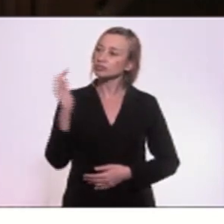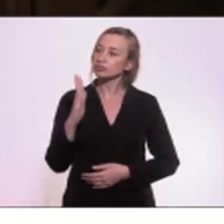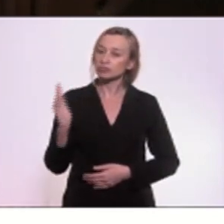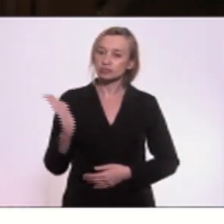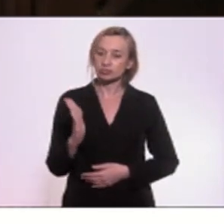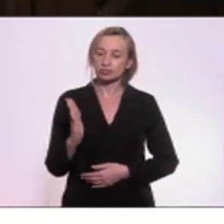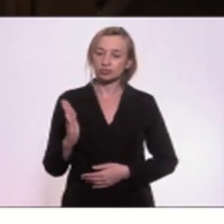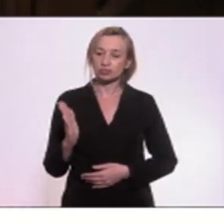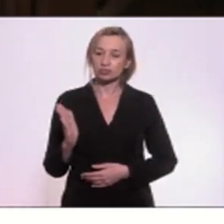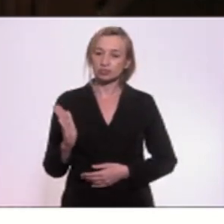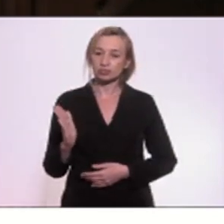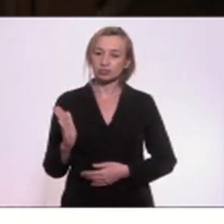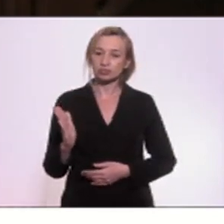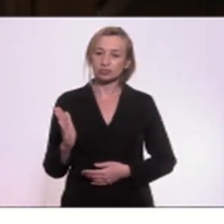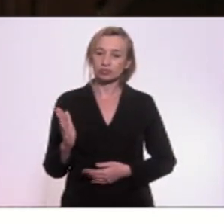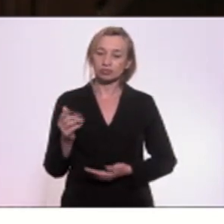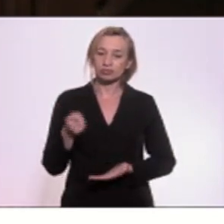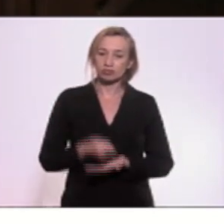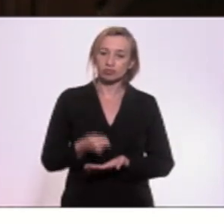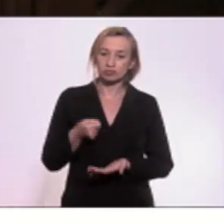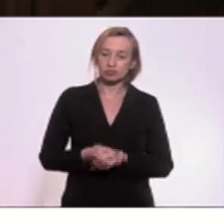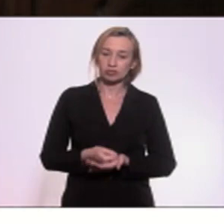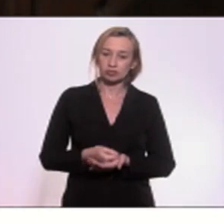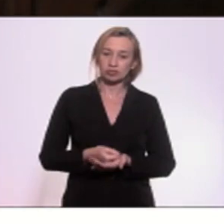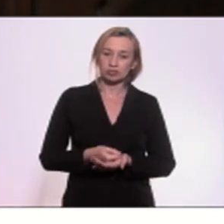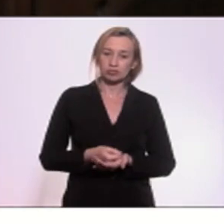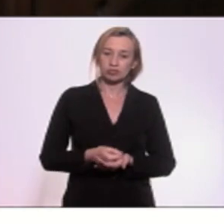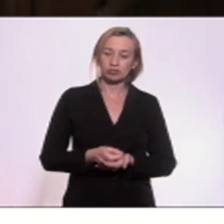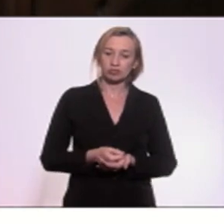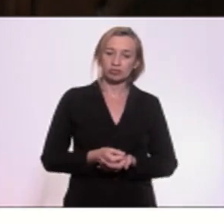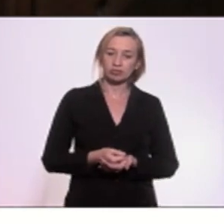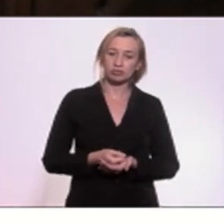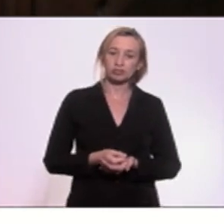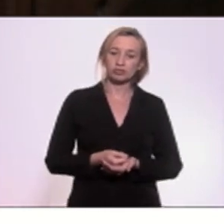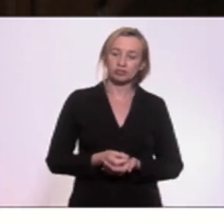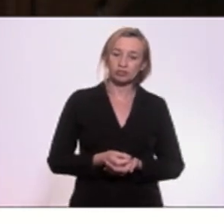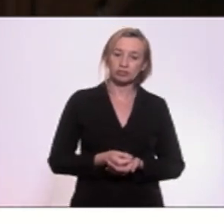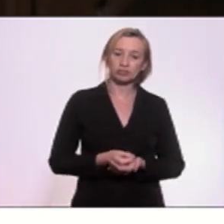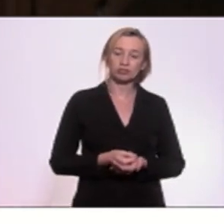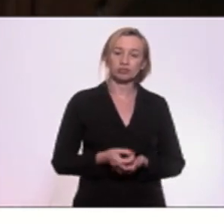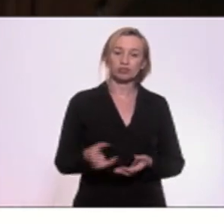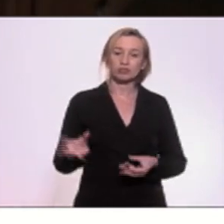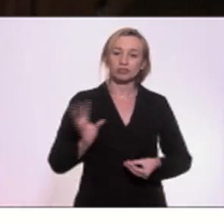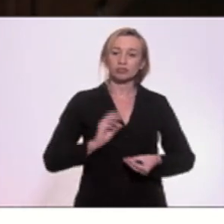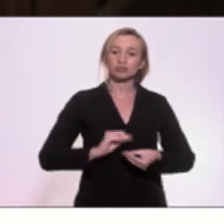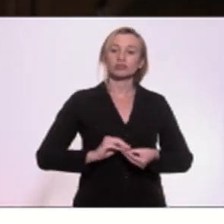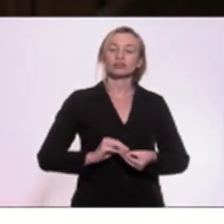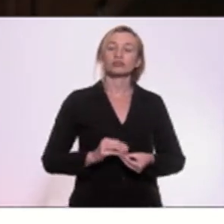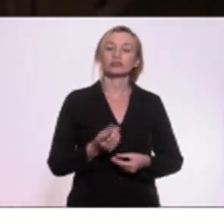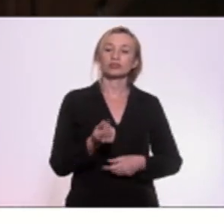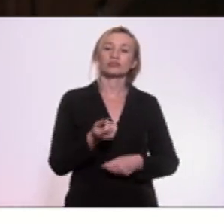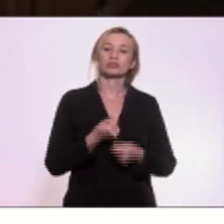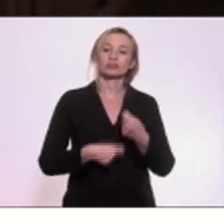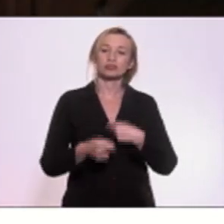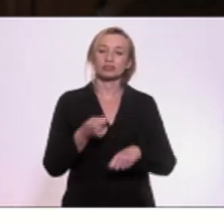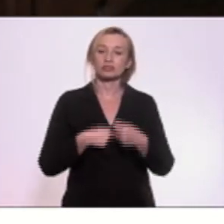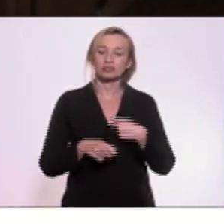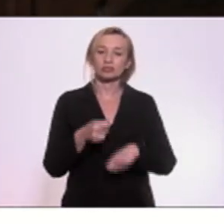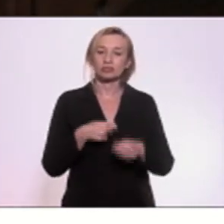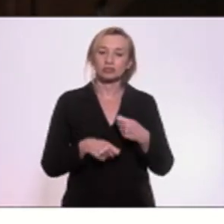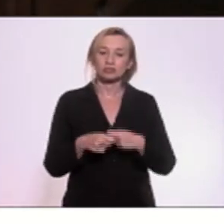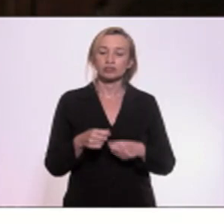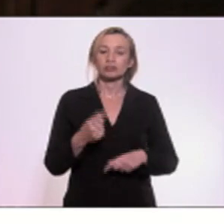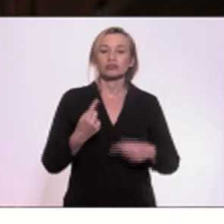Constituição a promover a integração econômica, cultural, política, de modo